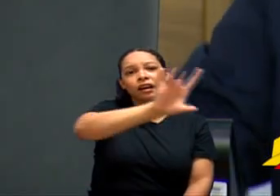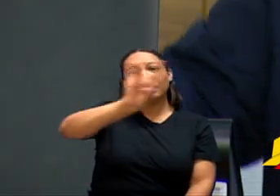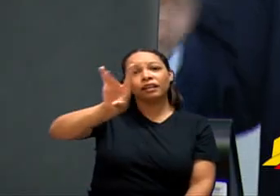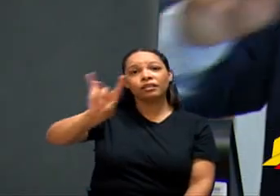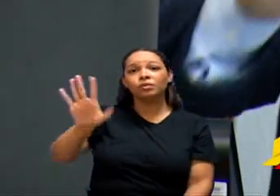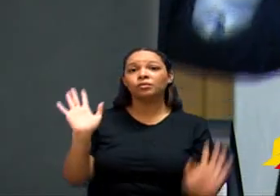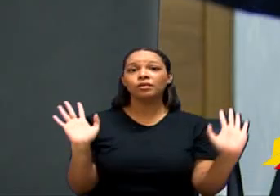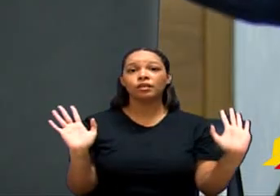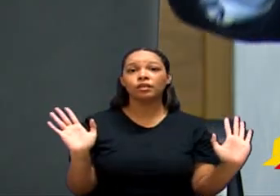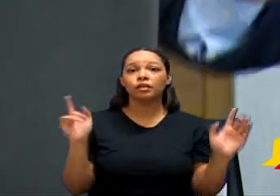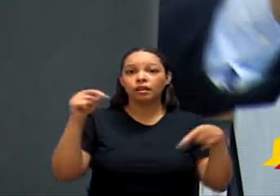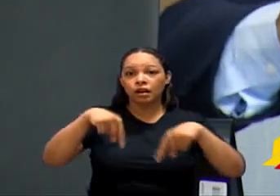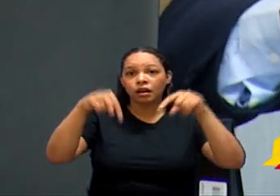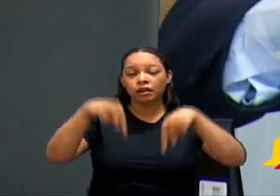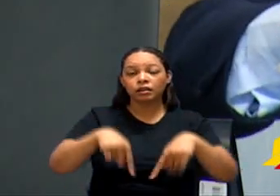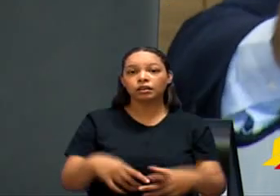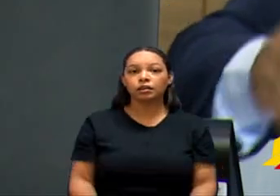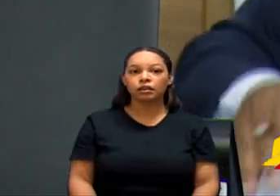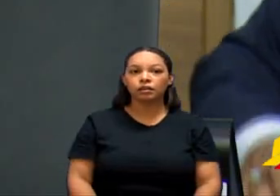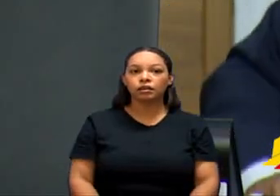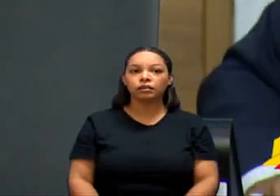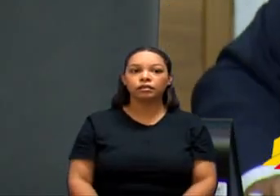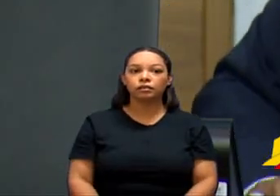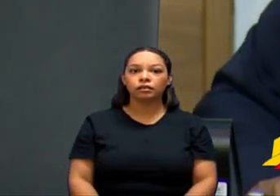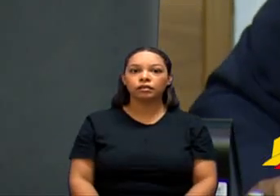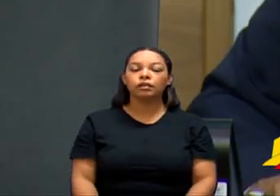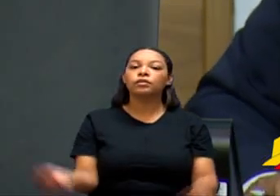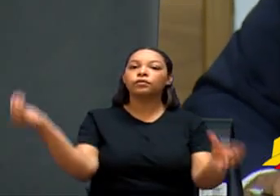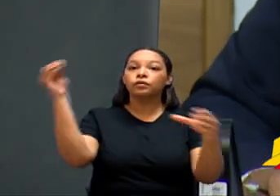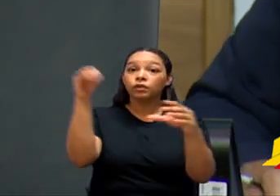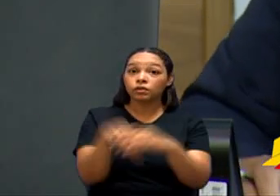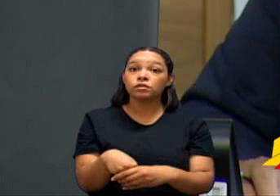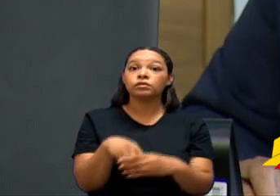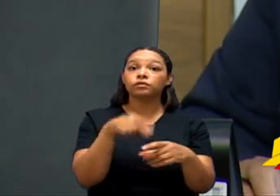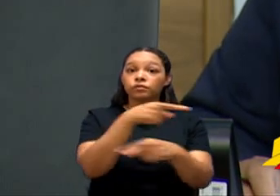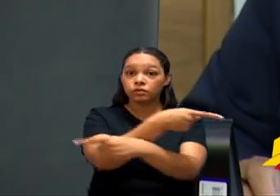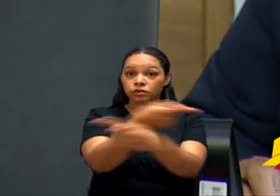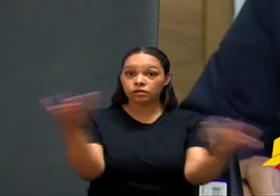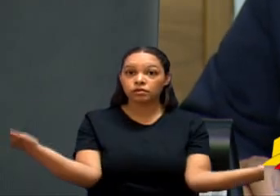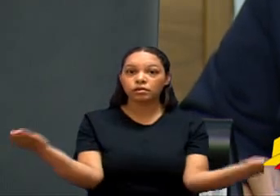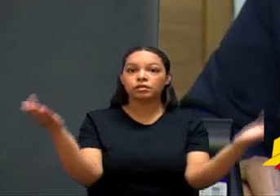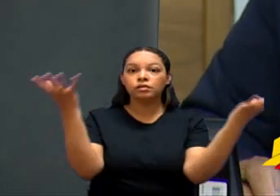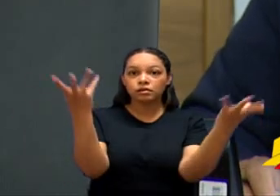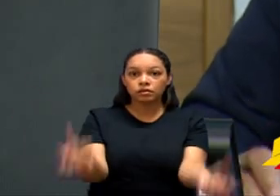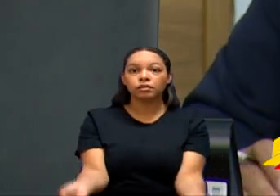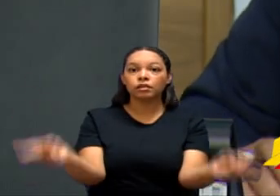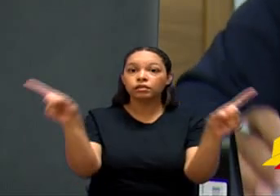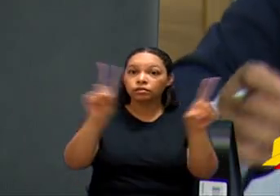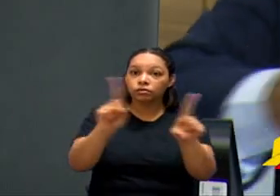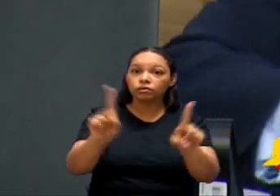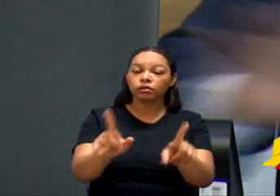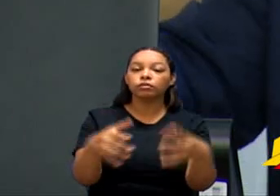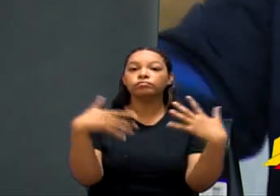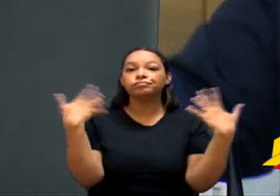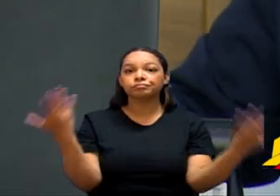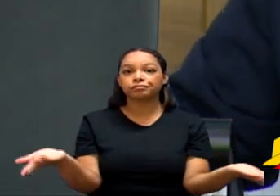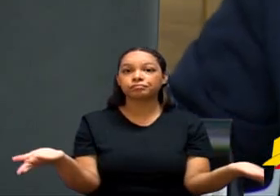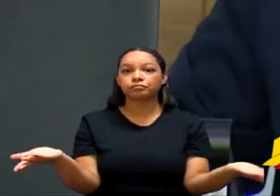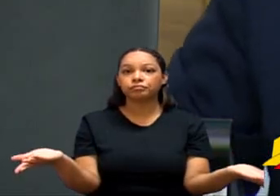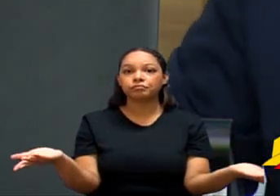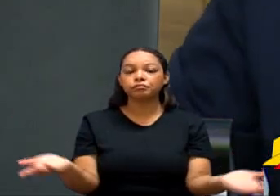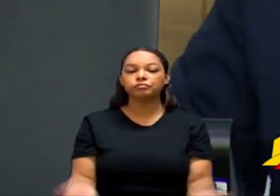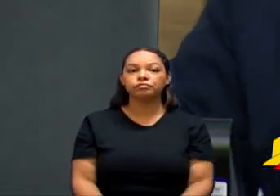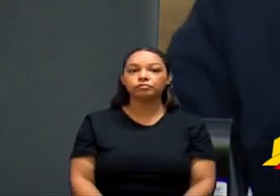que... Vamos fazer assim? Eu coloco em votação o projeto, os vereadores concordam, permaneçam como estão, os contrários que estão, aprovado. Está